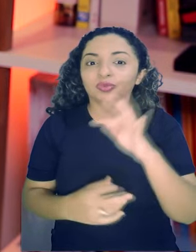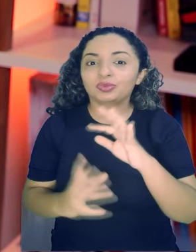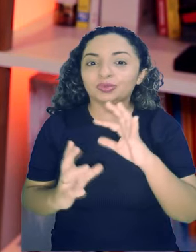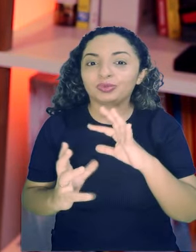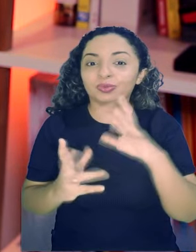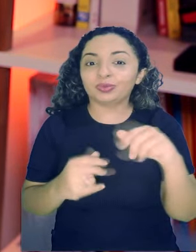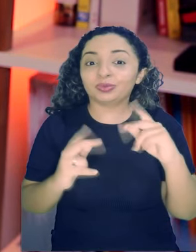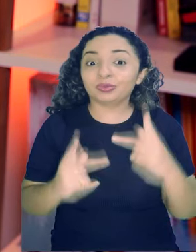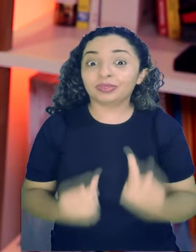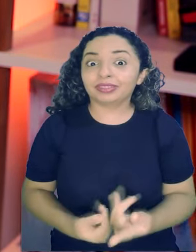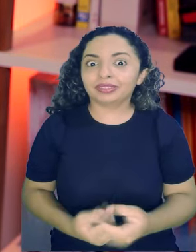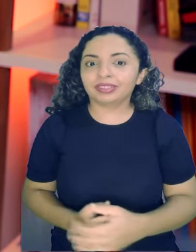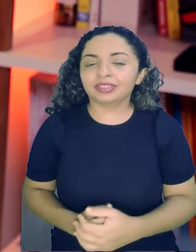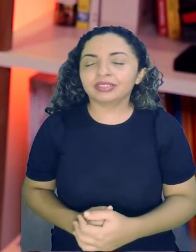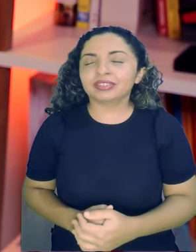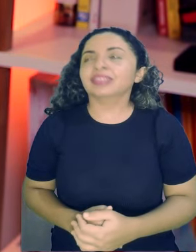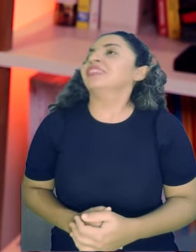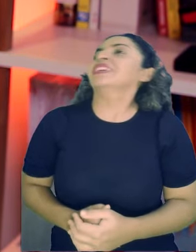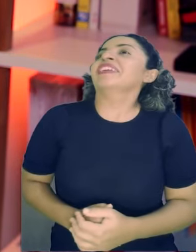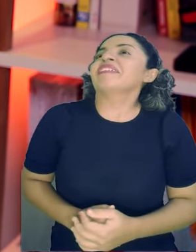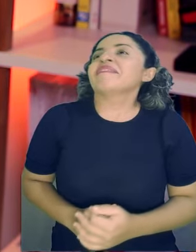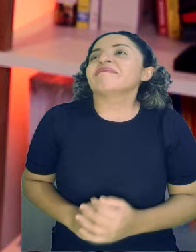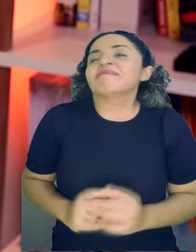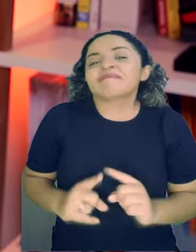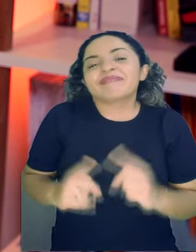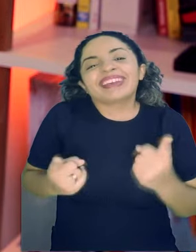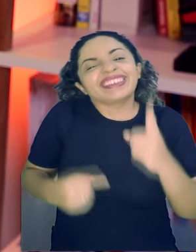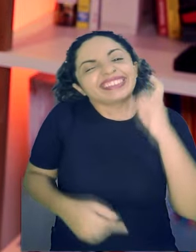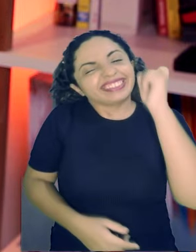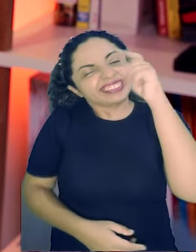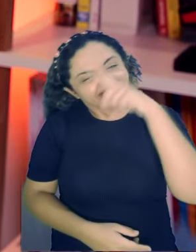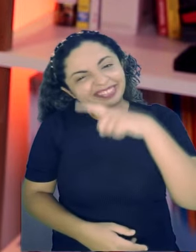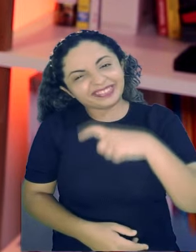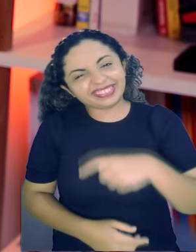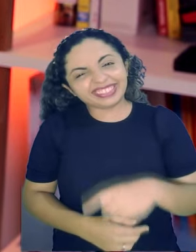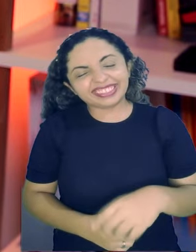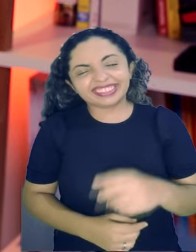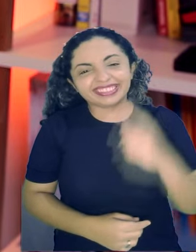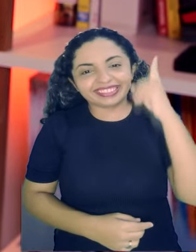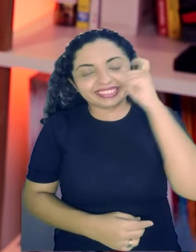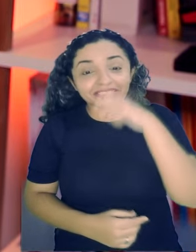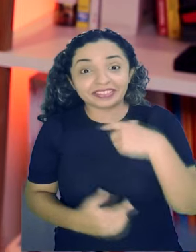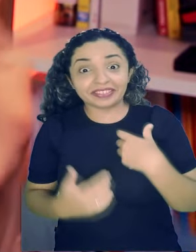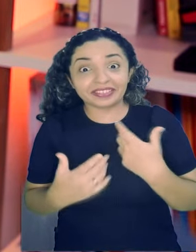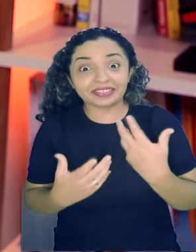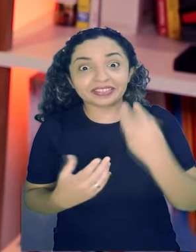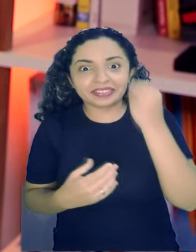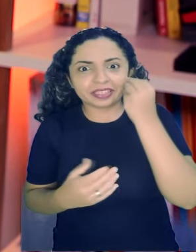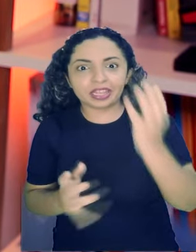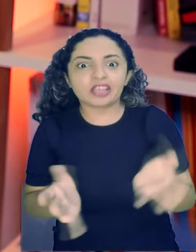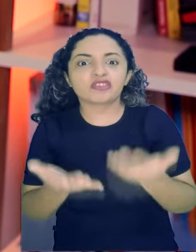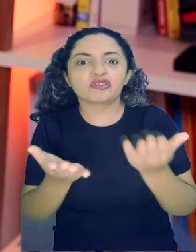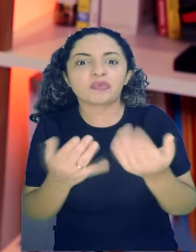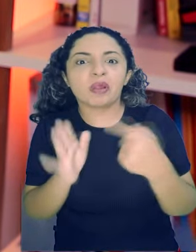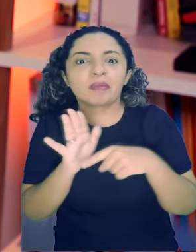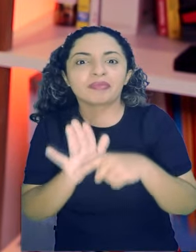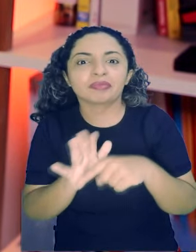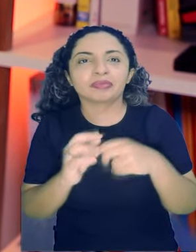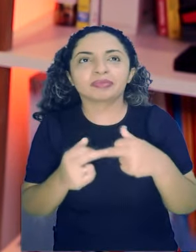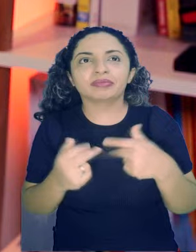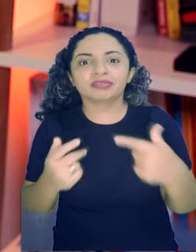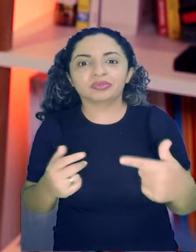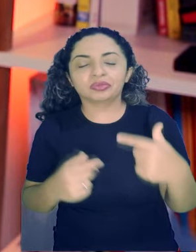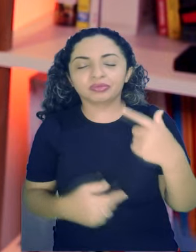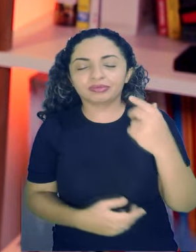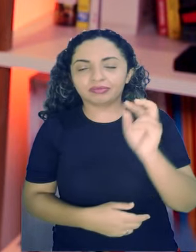futuro da humanidade. Mas é muito difícil, é realmente muito difícil. Também não quero aqui estimular você com a